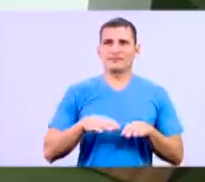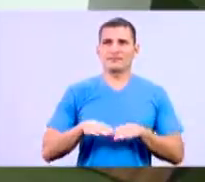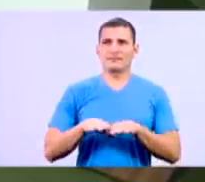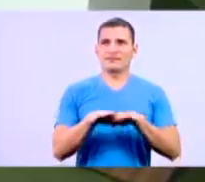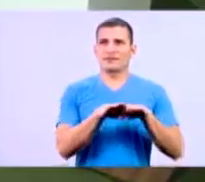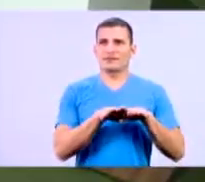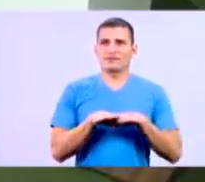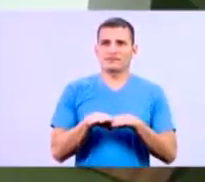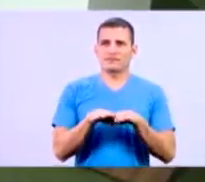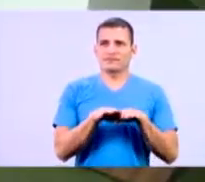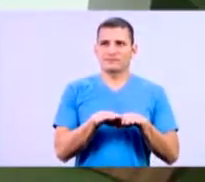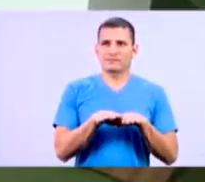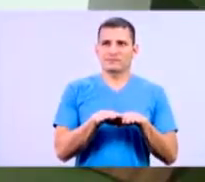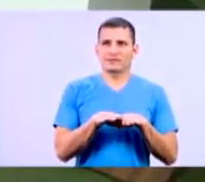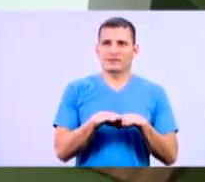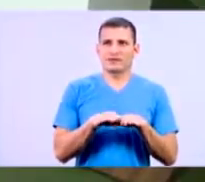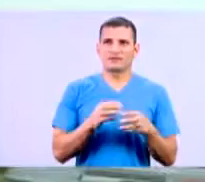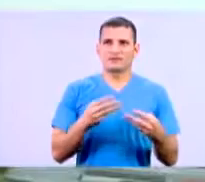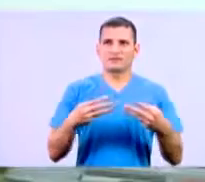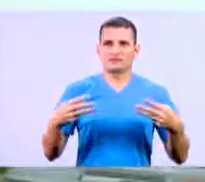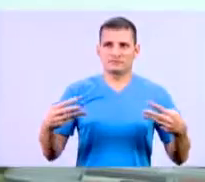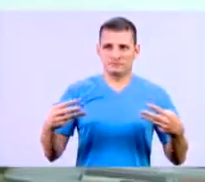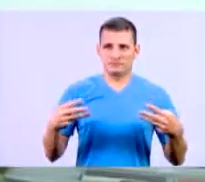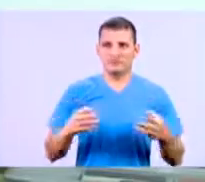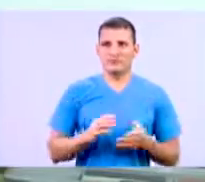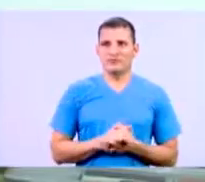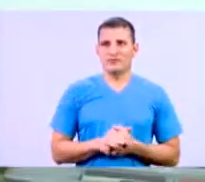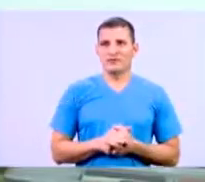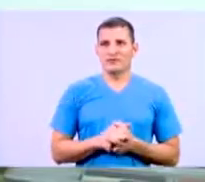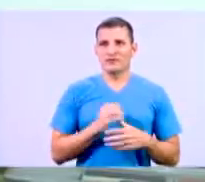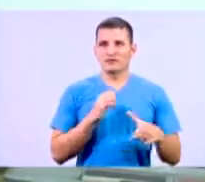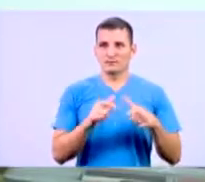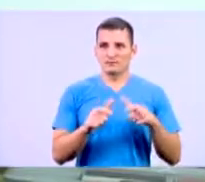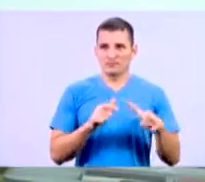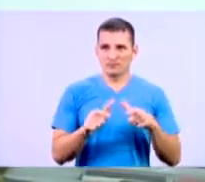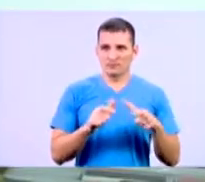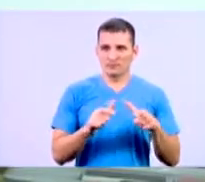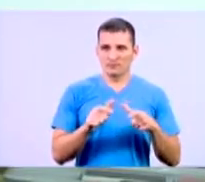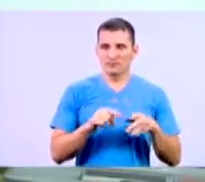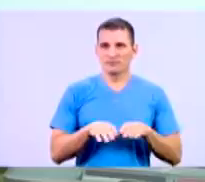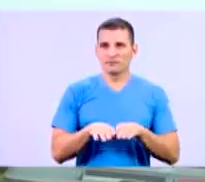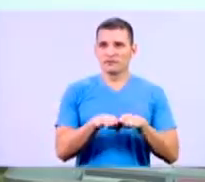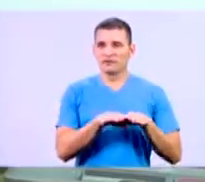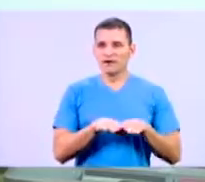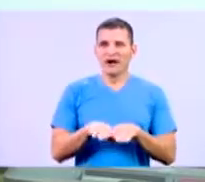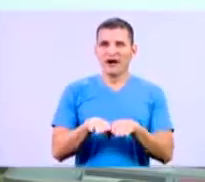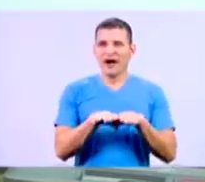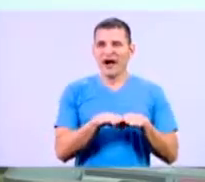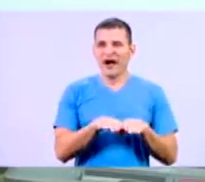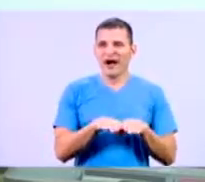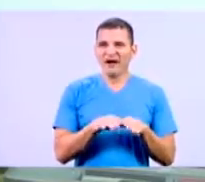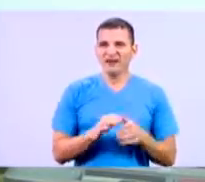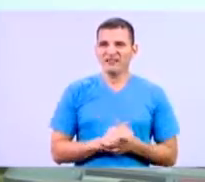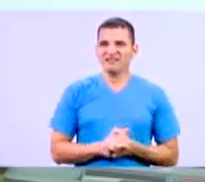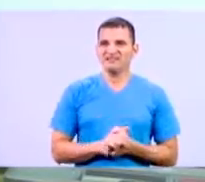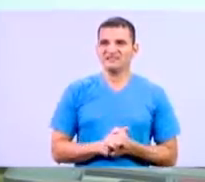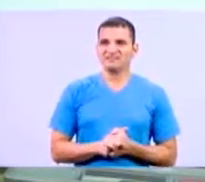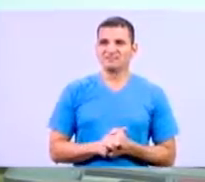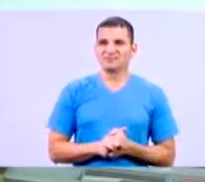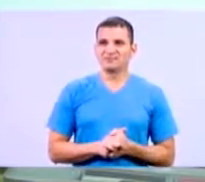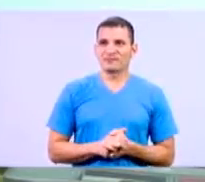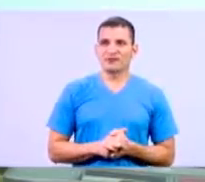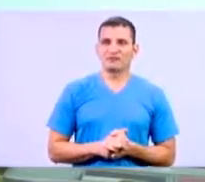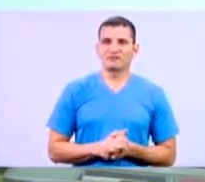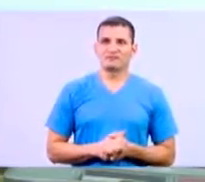padronização, né, de rede aí, desses serviços de padronização? Bom, a gente viu